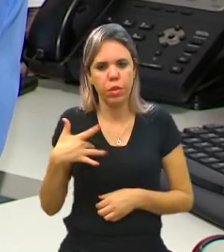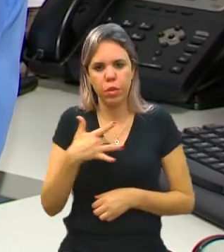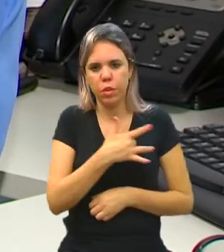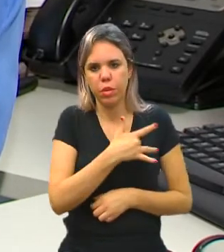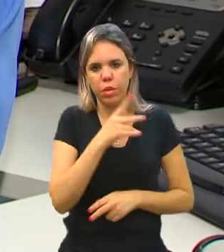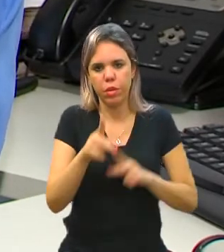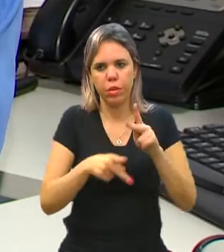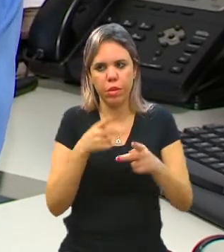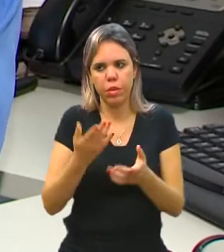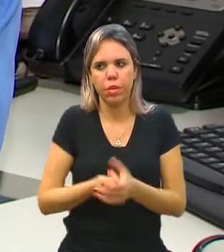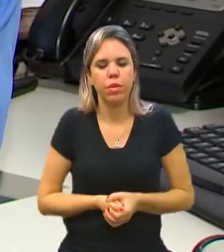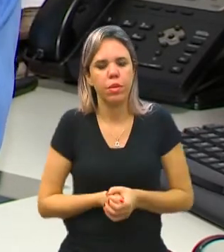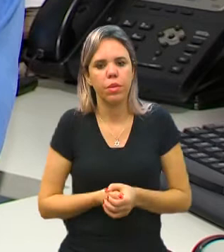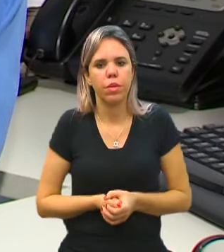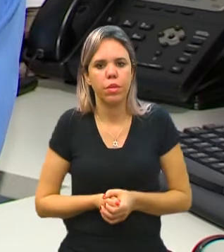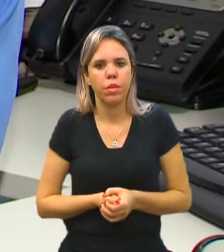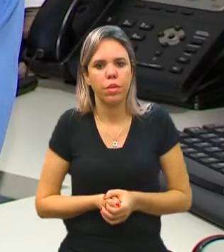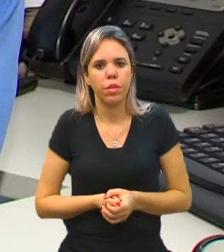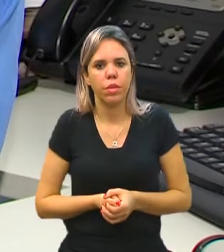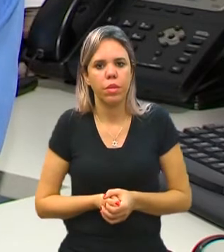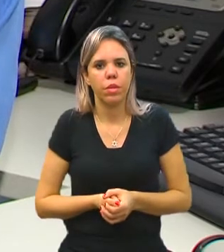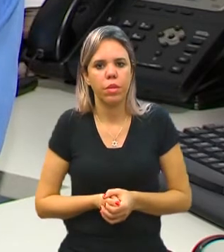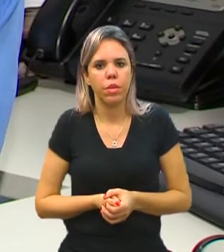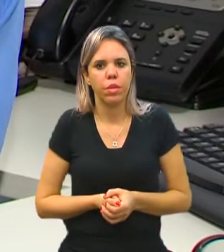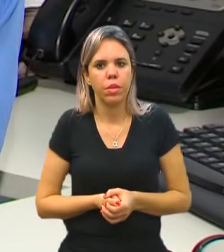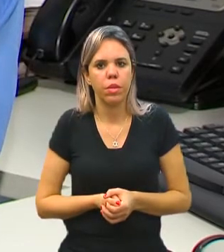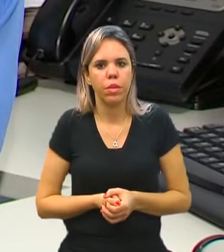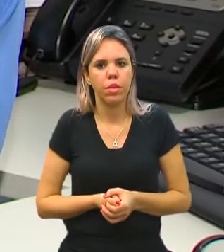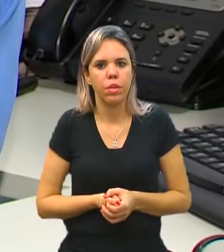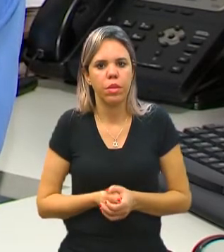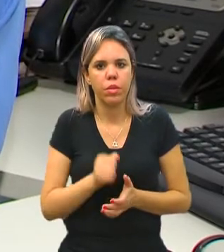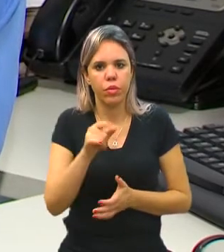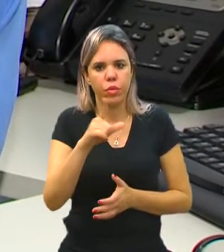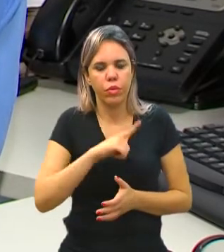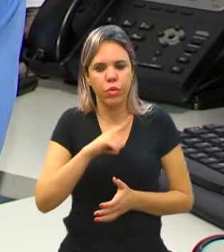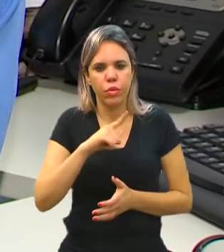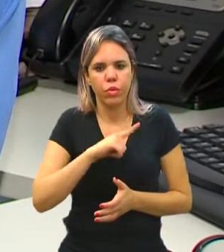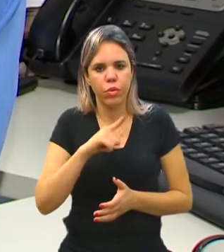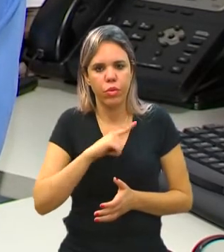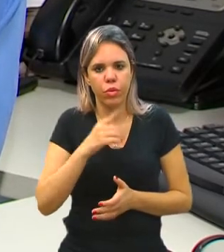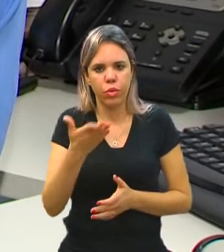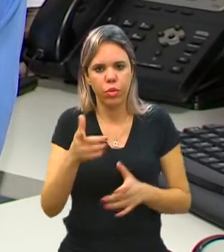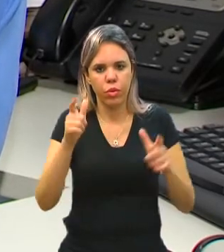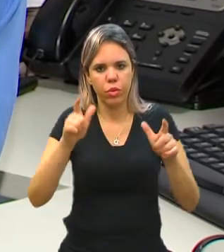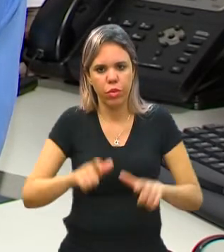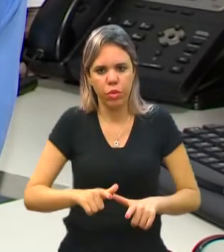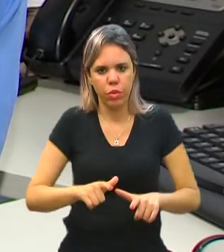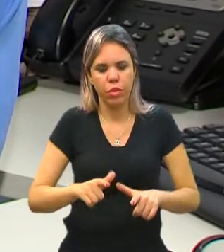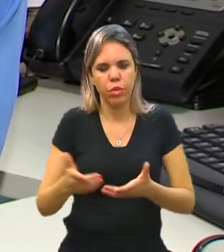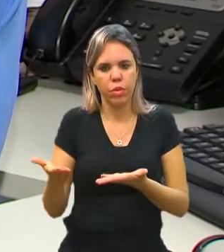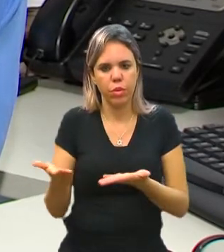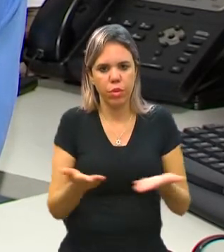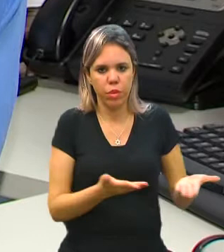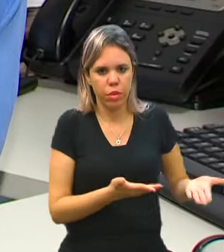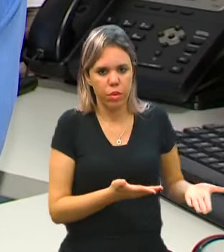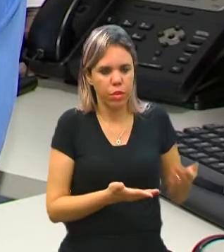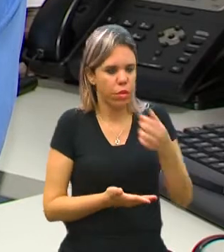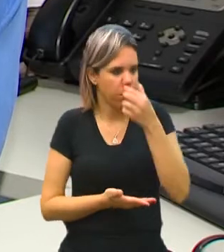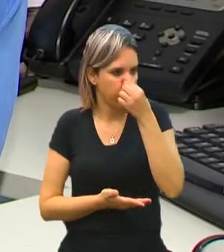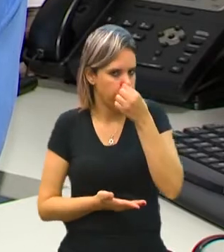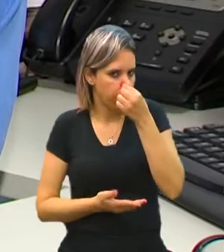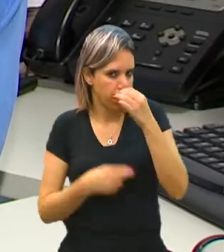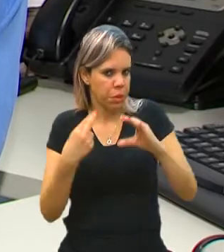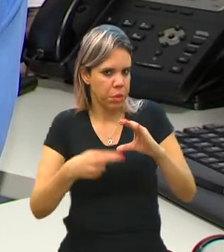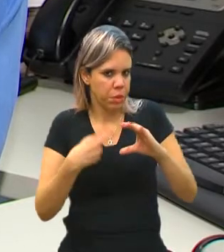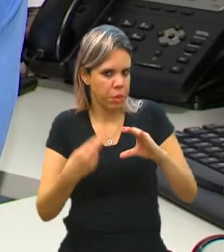também a saúde da população é então se você tiver uma um local para receber esses